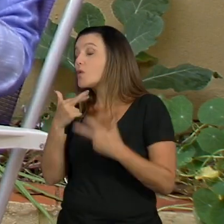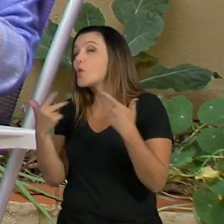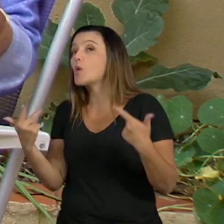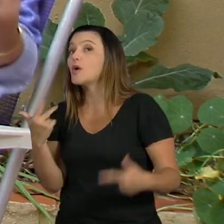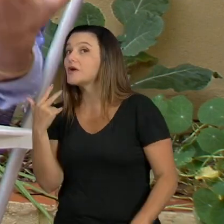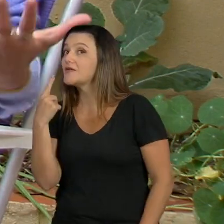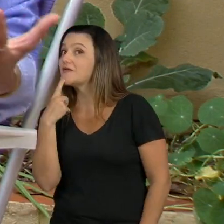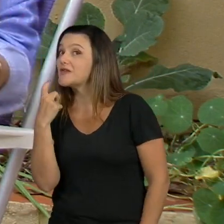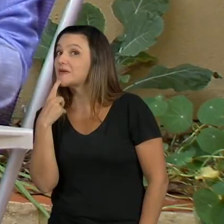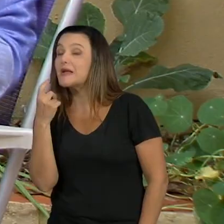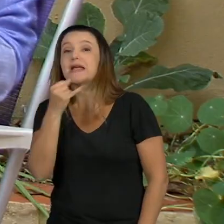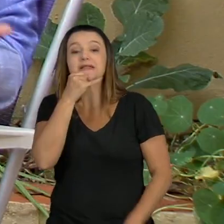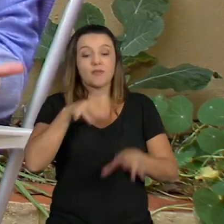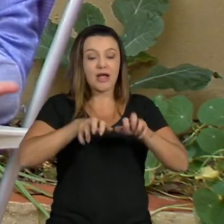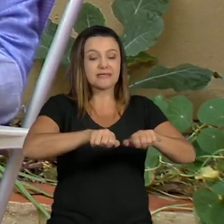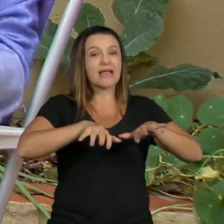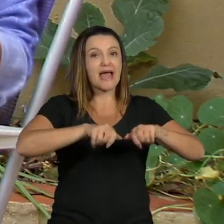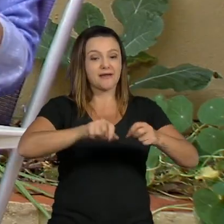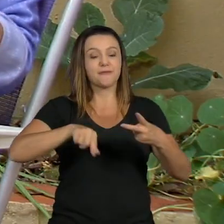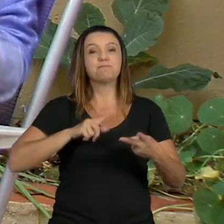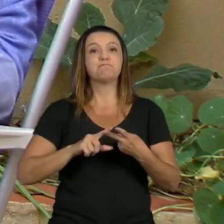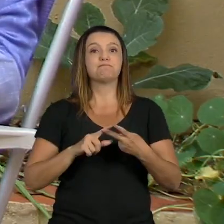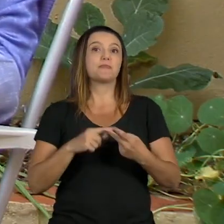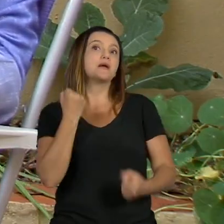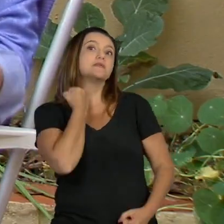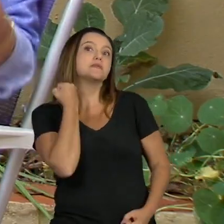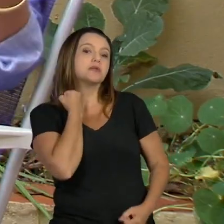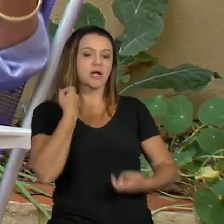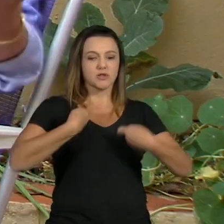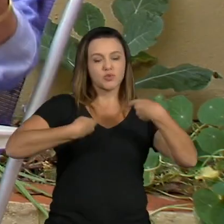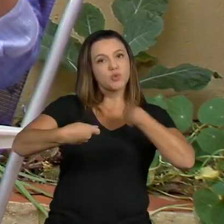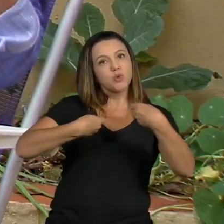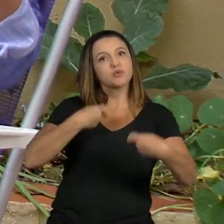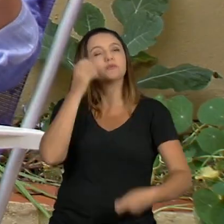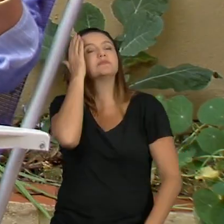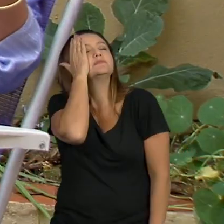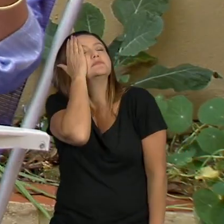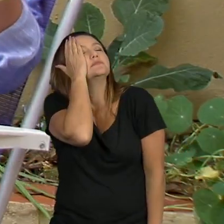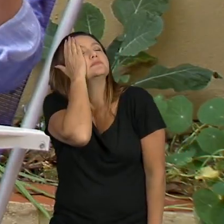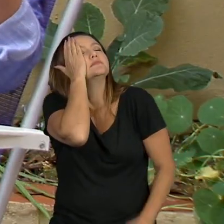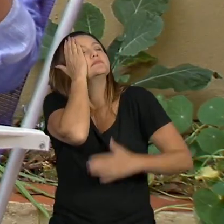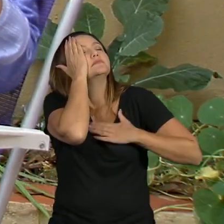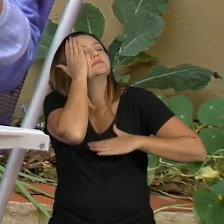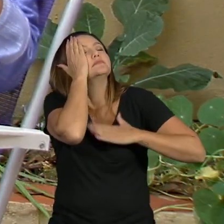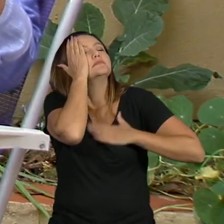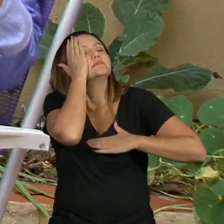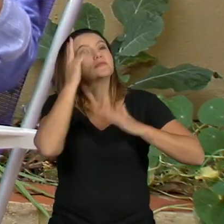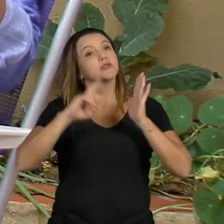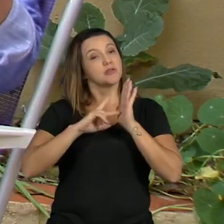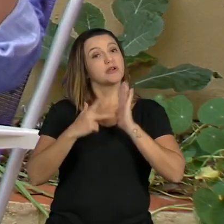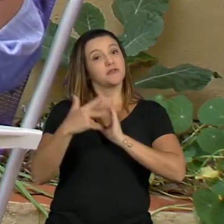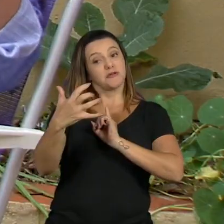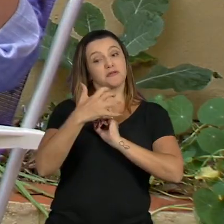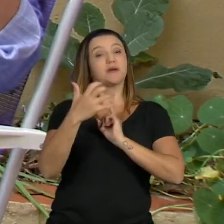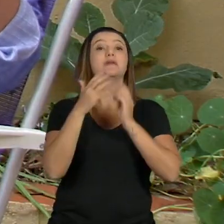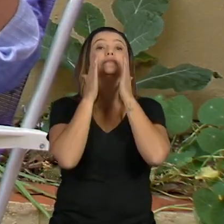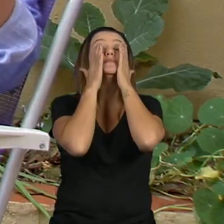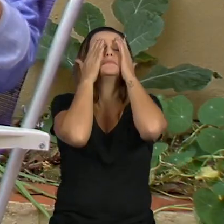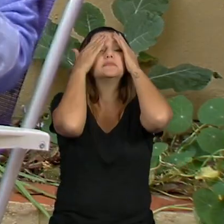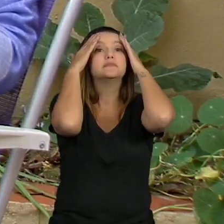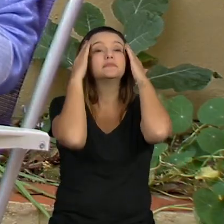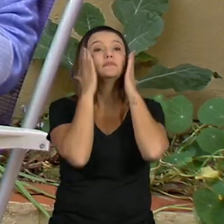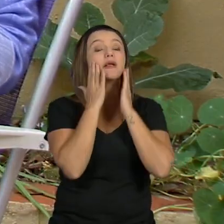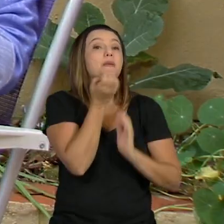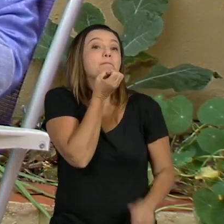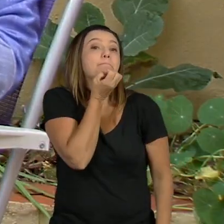açaí, me movimentar, cuidar do meu estresse, dormir bem. Isso tudo vai reverberar no que a gente tanto busca, que é uma pele boa, por exemplo,